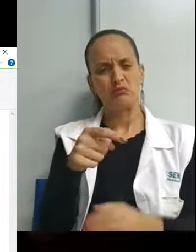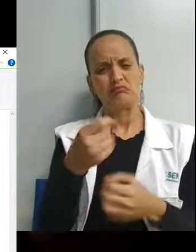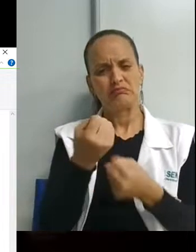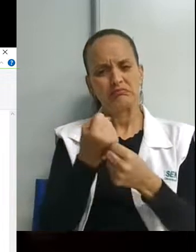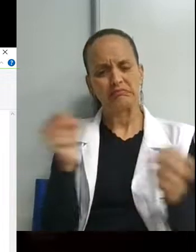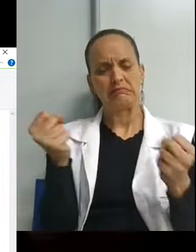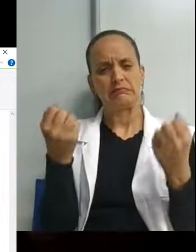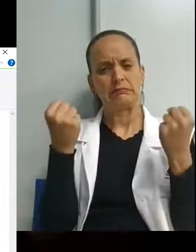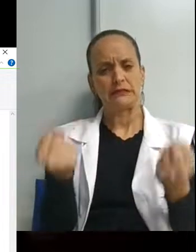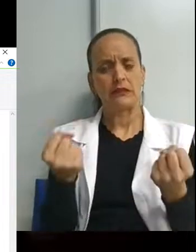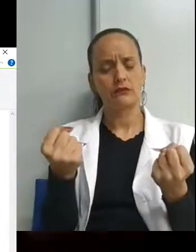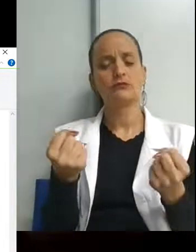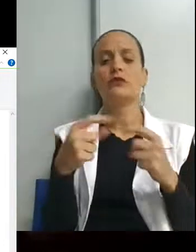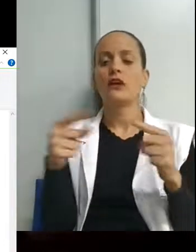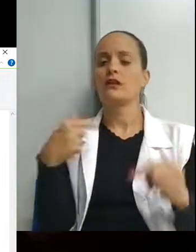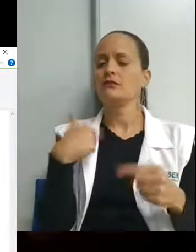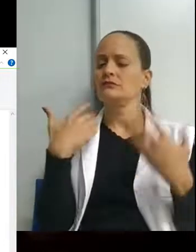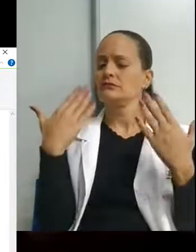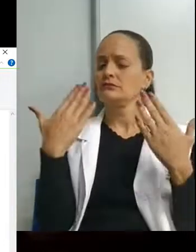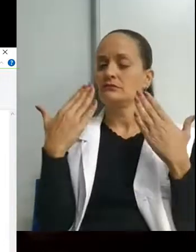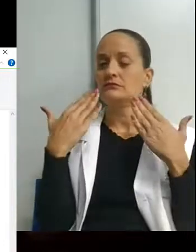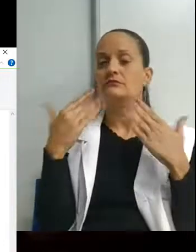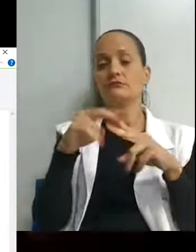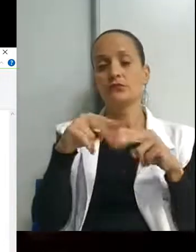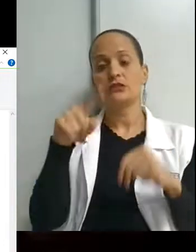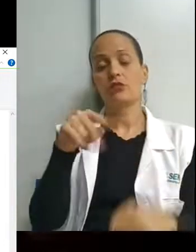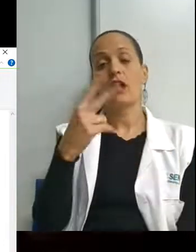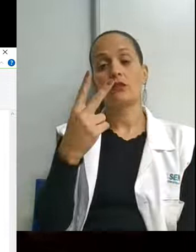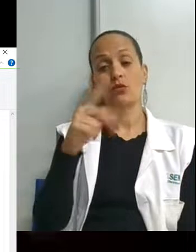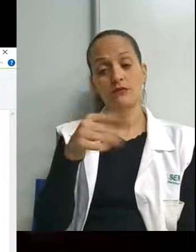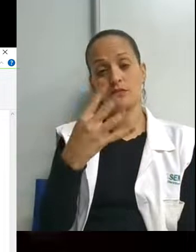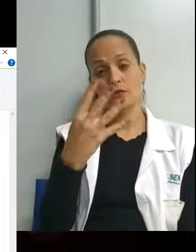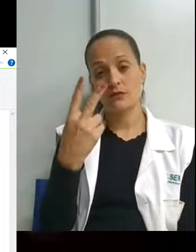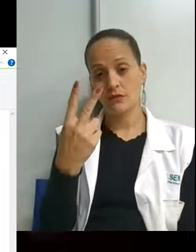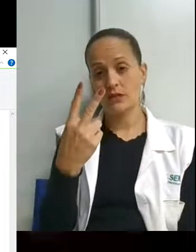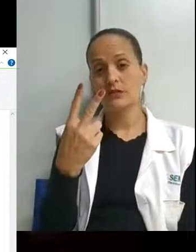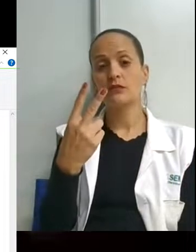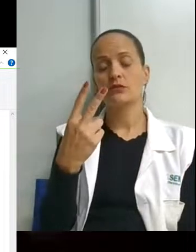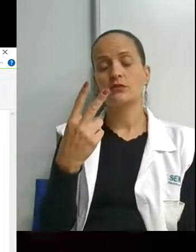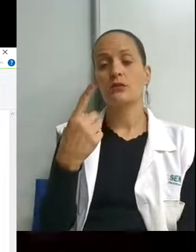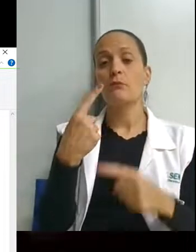fórmula, né, eu até desconfiei por causa da resistência, porque a resistência alta,